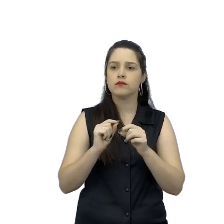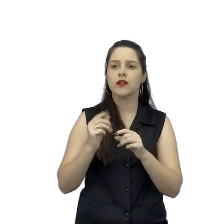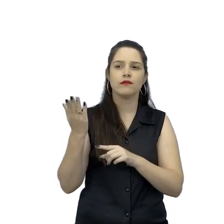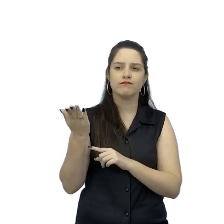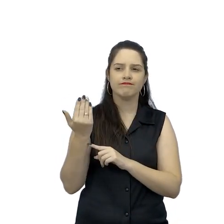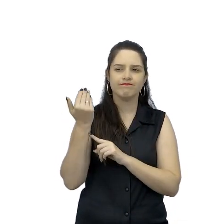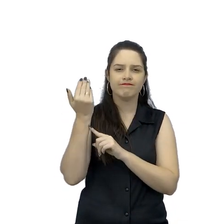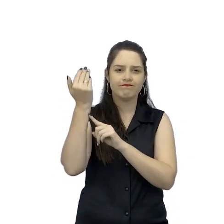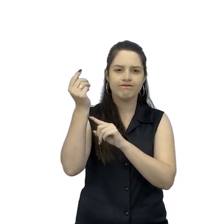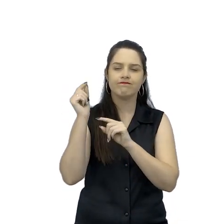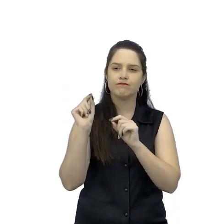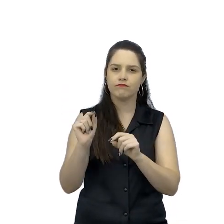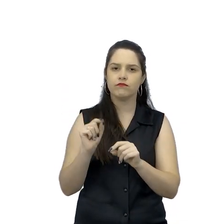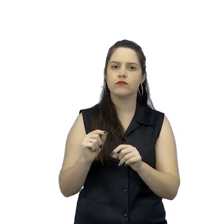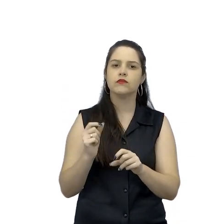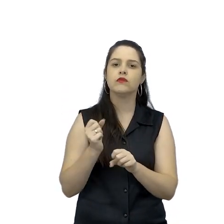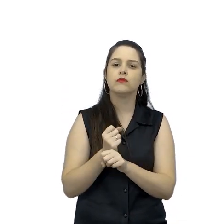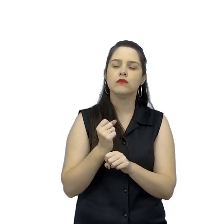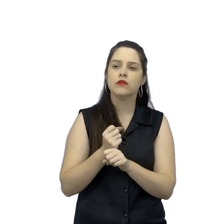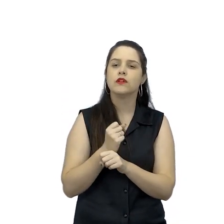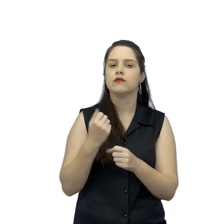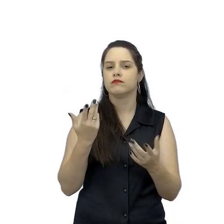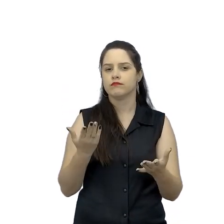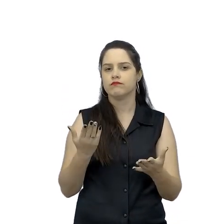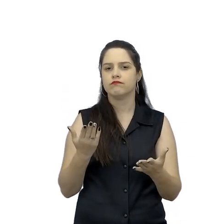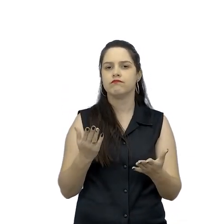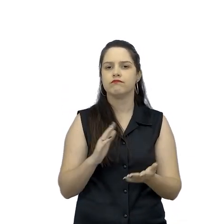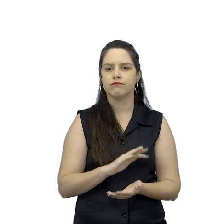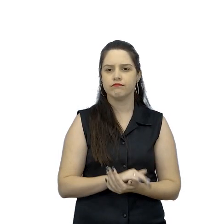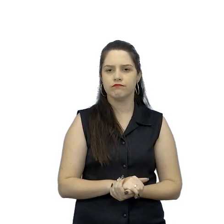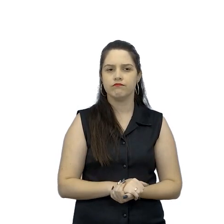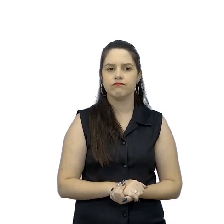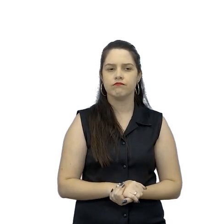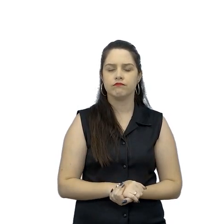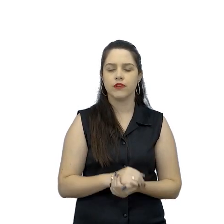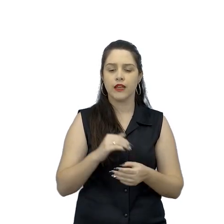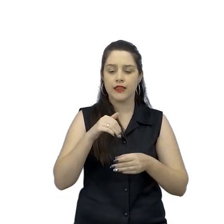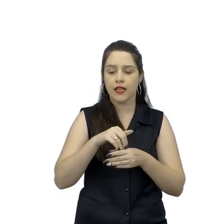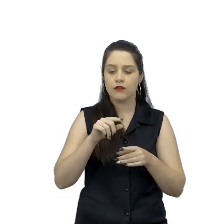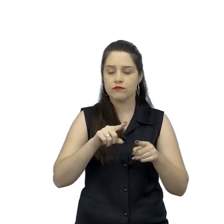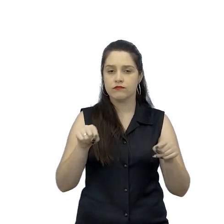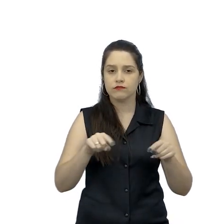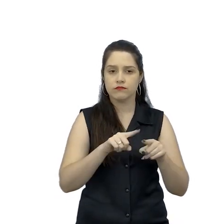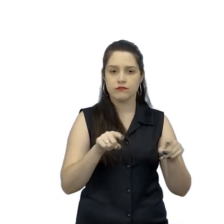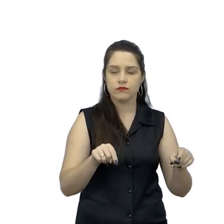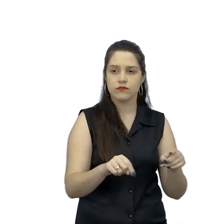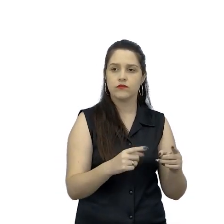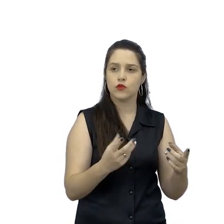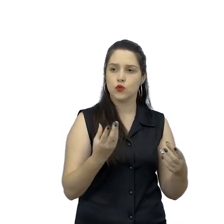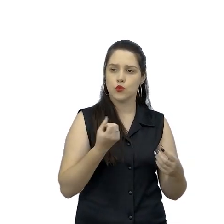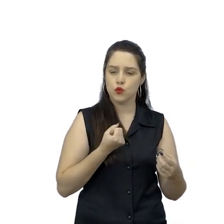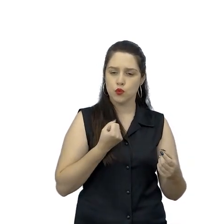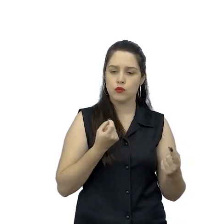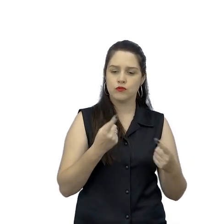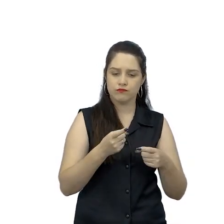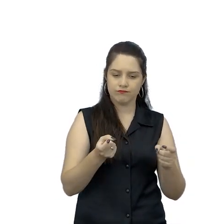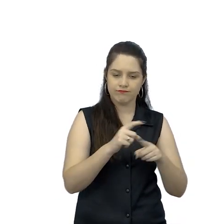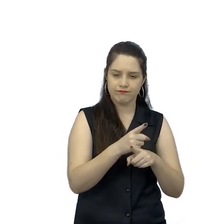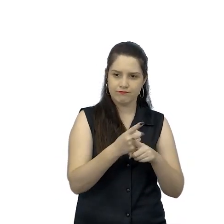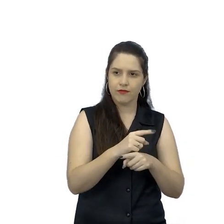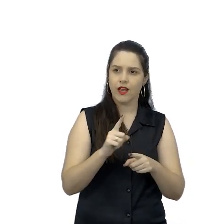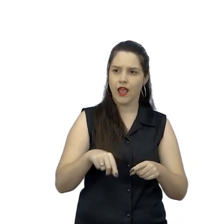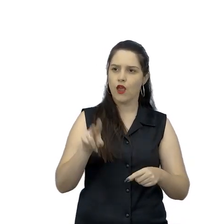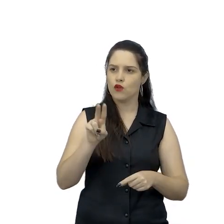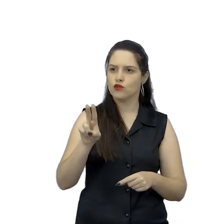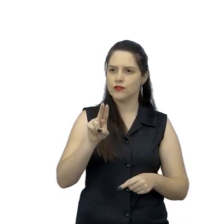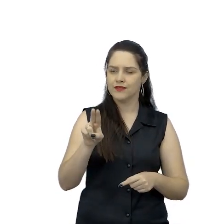metodologia, as metodologias ativas, né, a sala de aula invertida é uma metodologia ativa, importante e muito